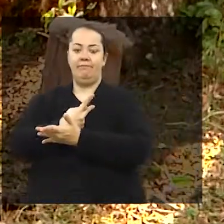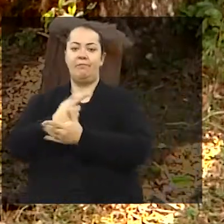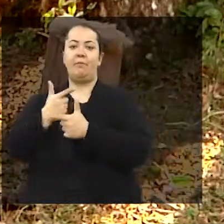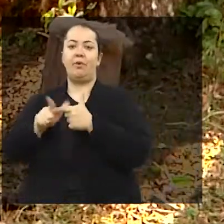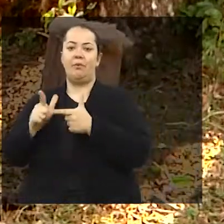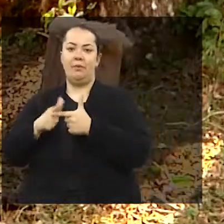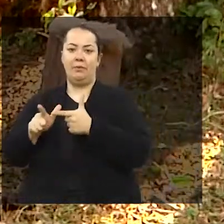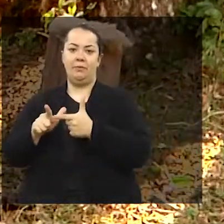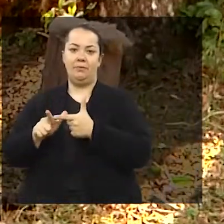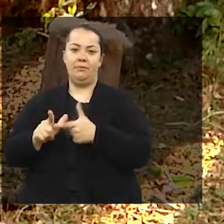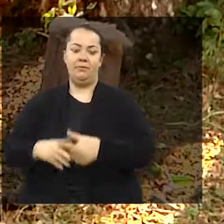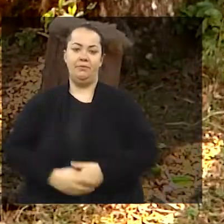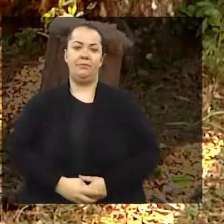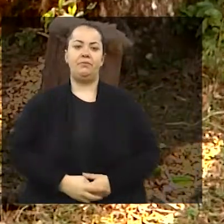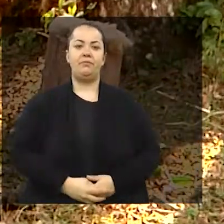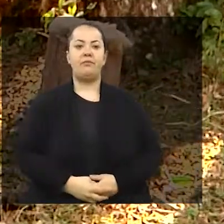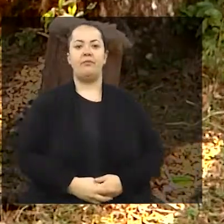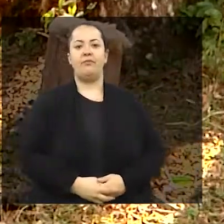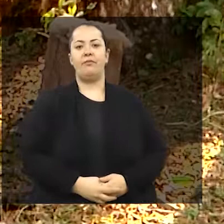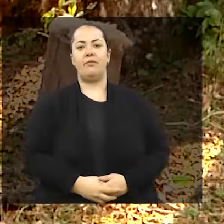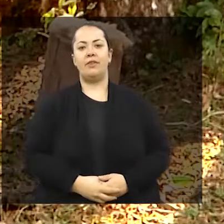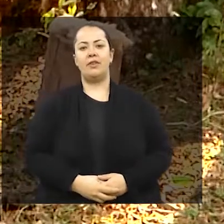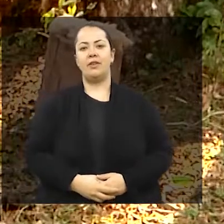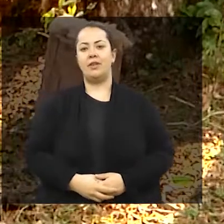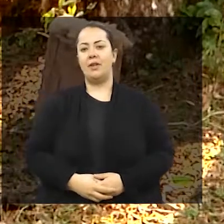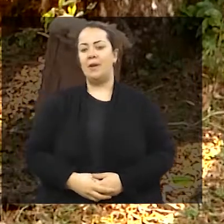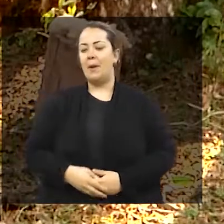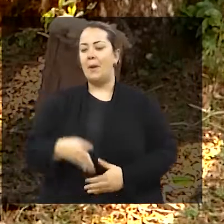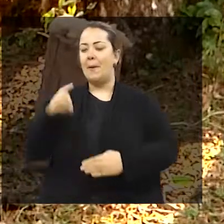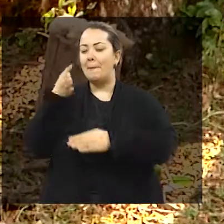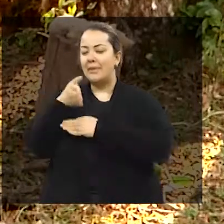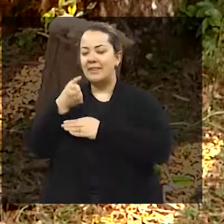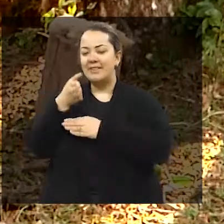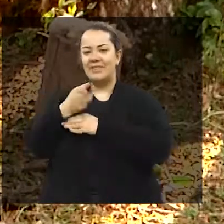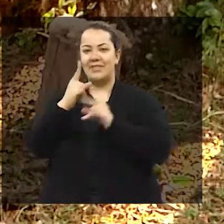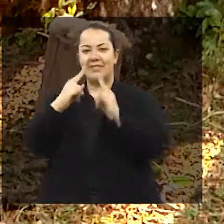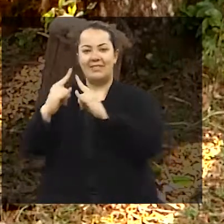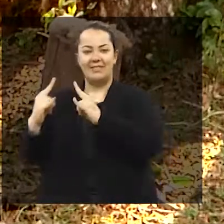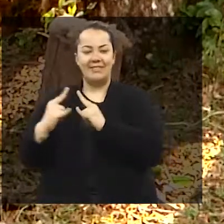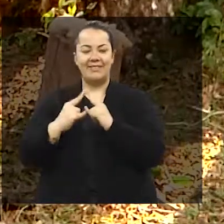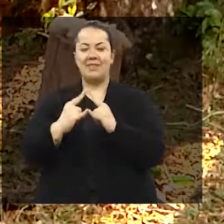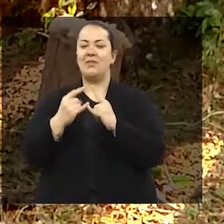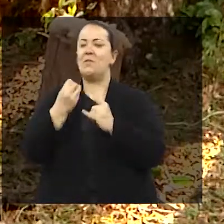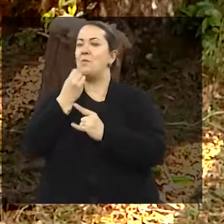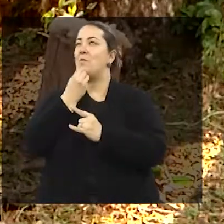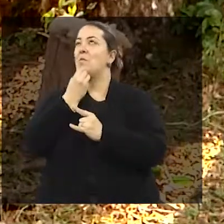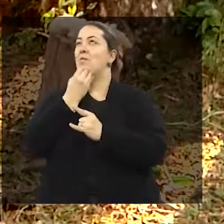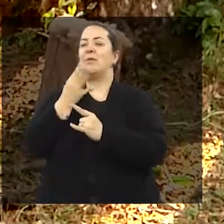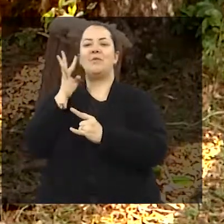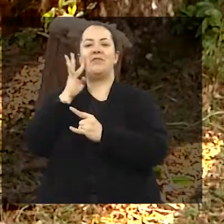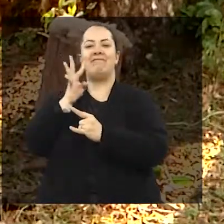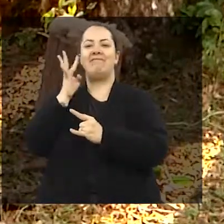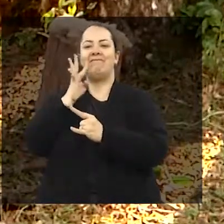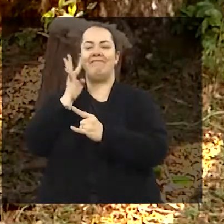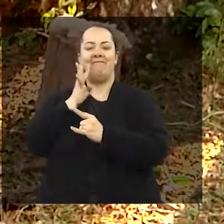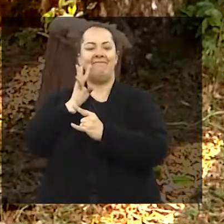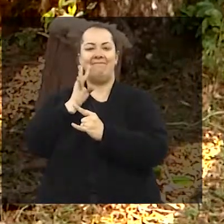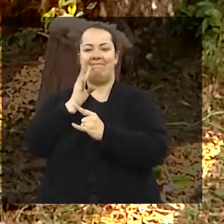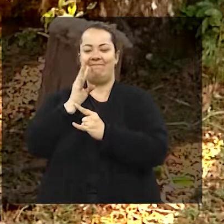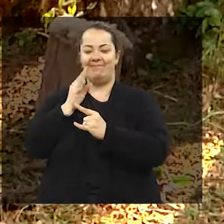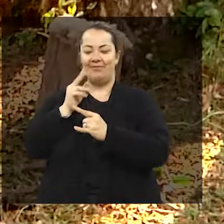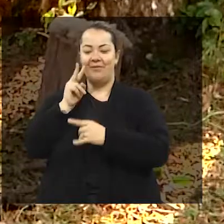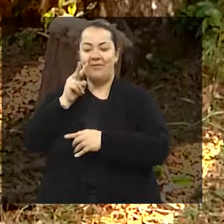dos itens que se integram à semana farroupilha é mais um só não existe assim ah porque porque não tem o